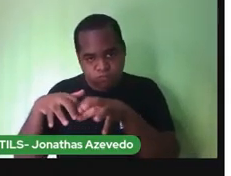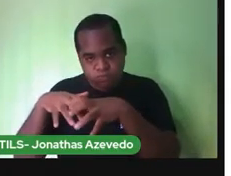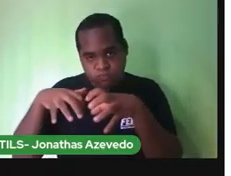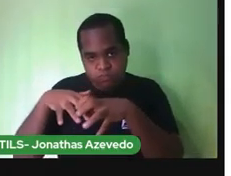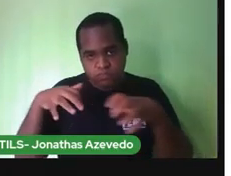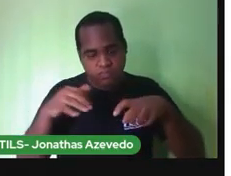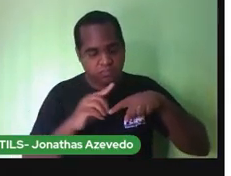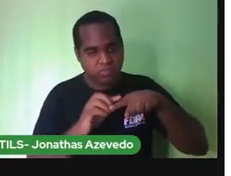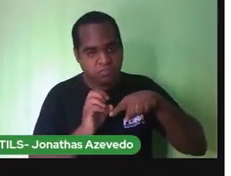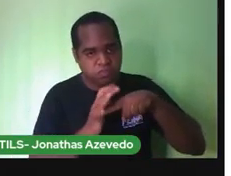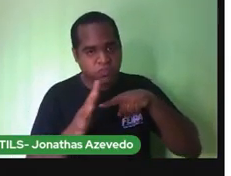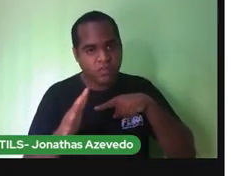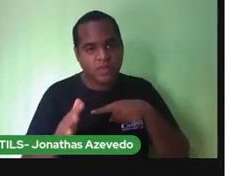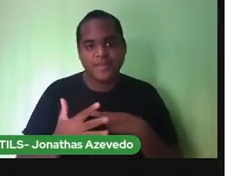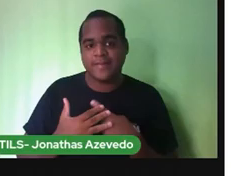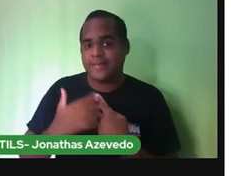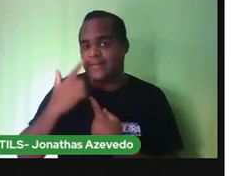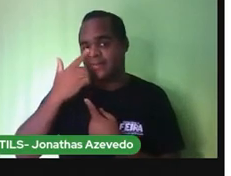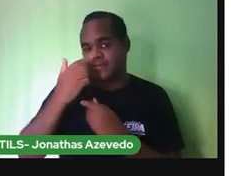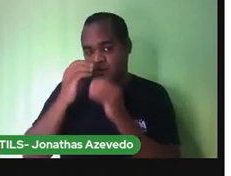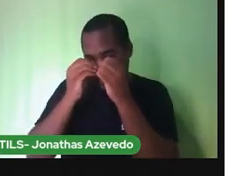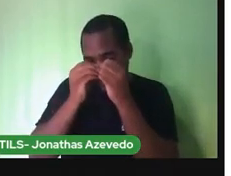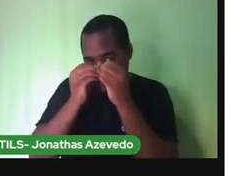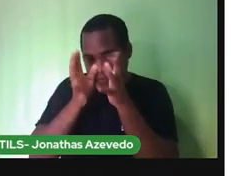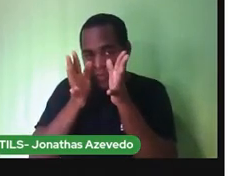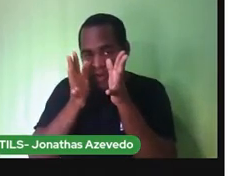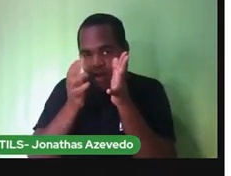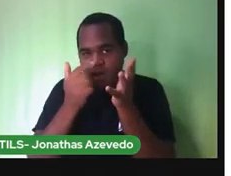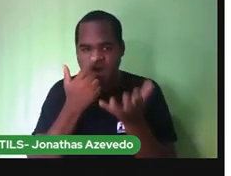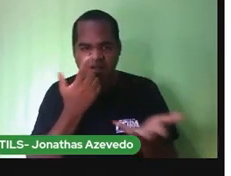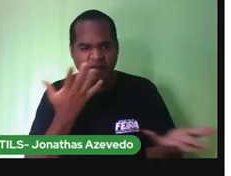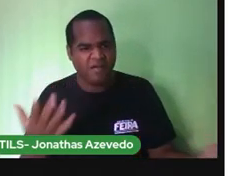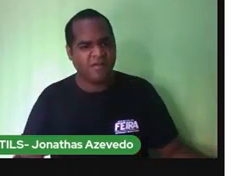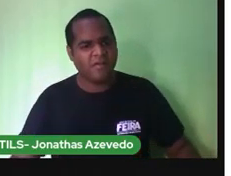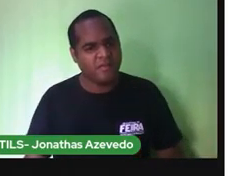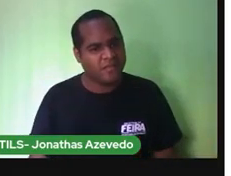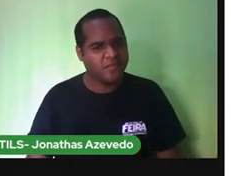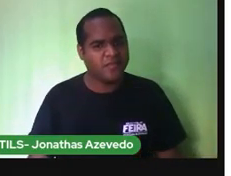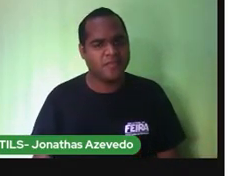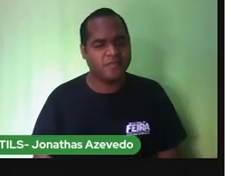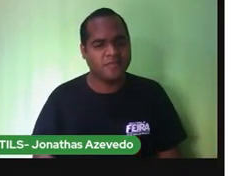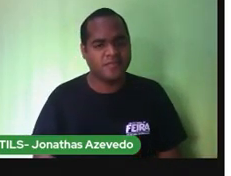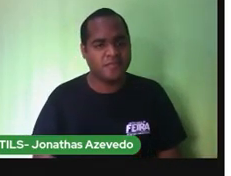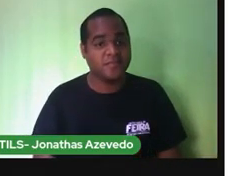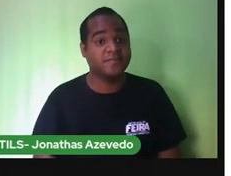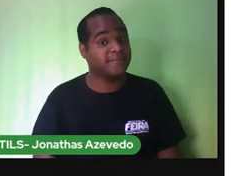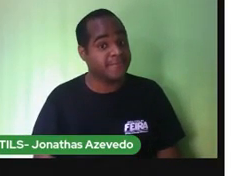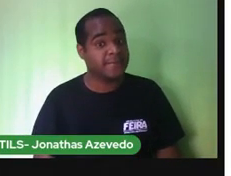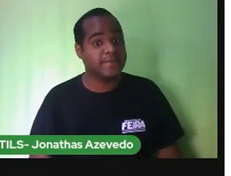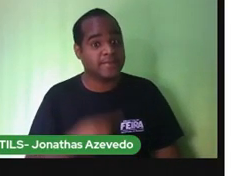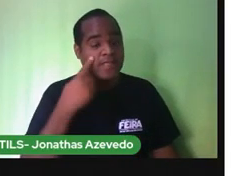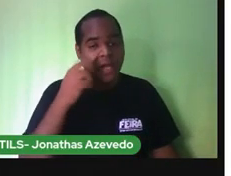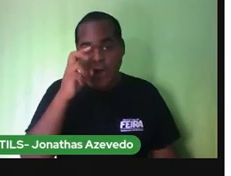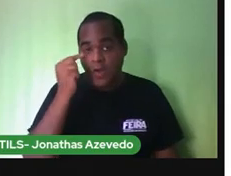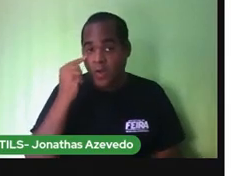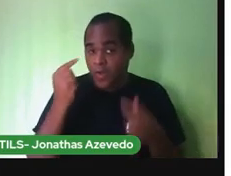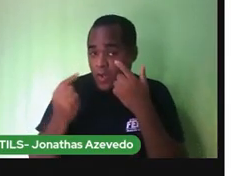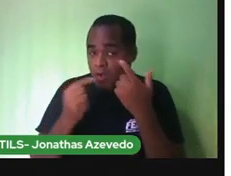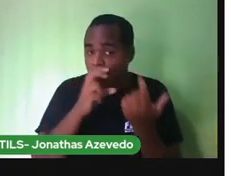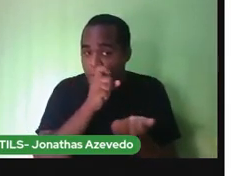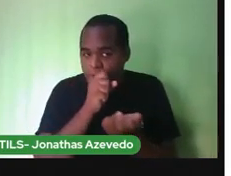quantos peludas na ponta do nariz uma verruga Camilo da olhos alaranjados